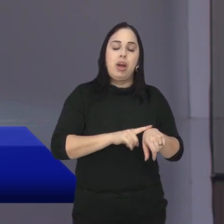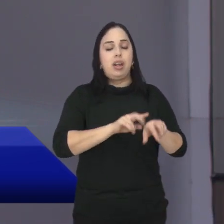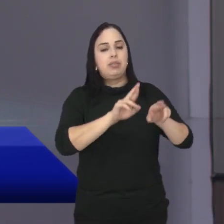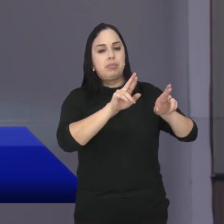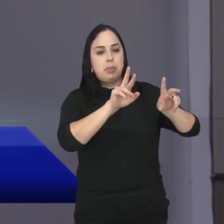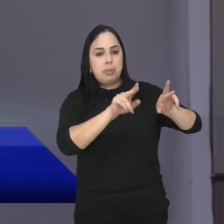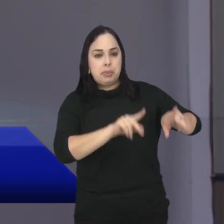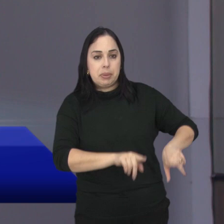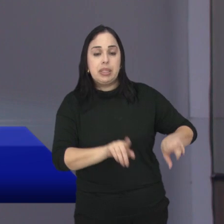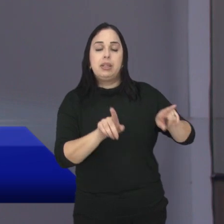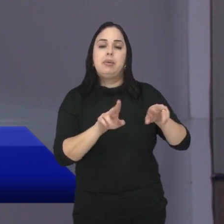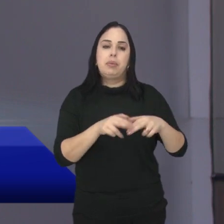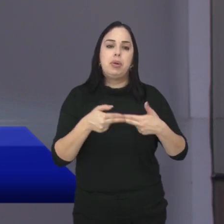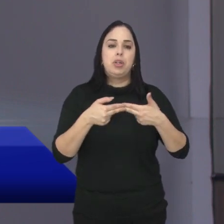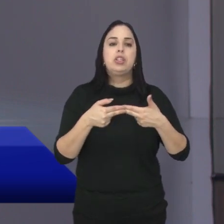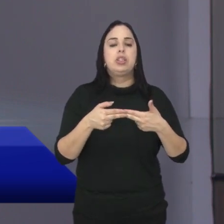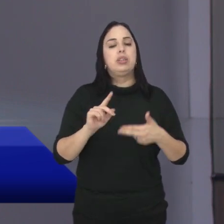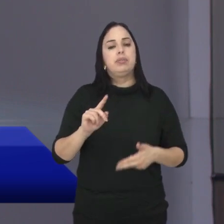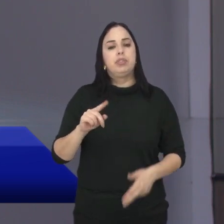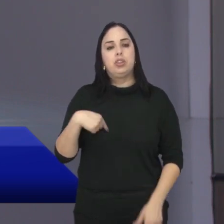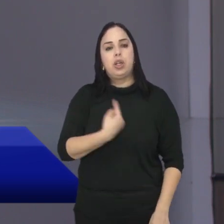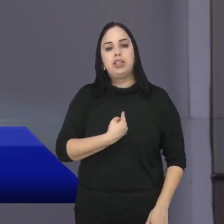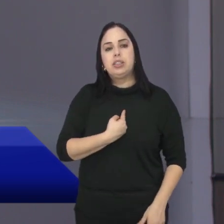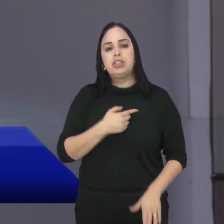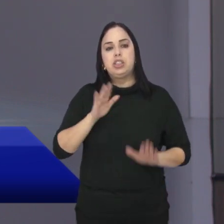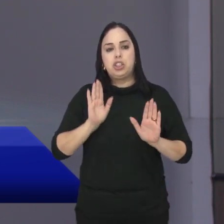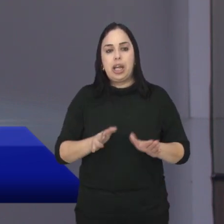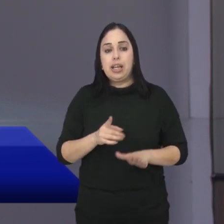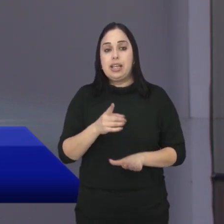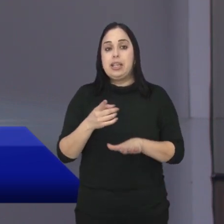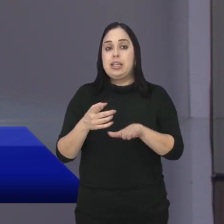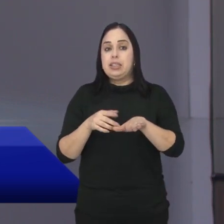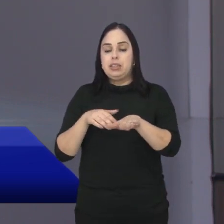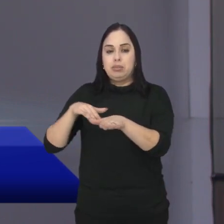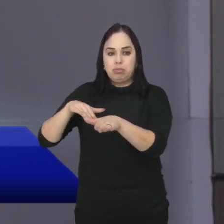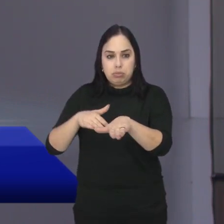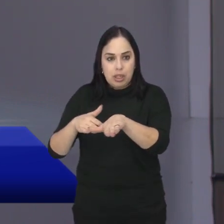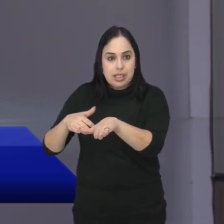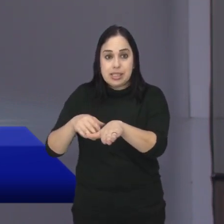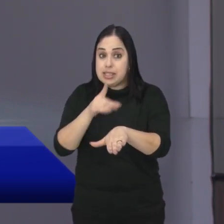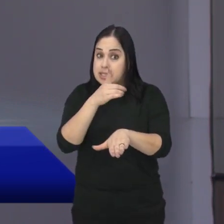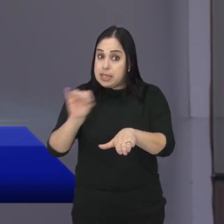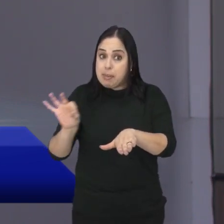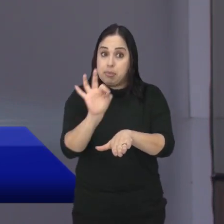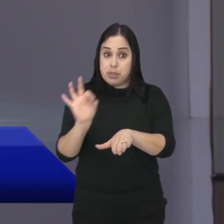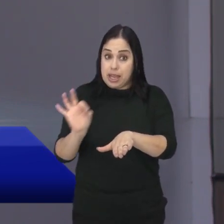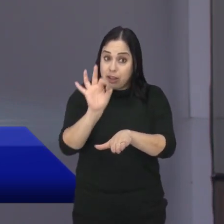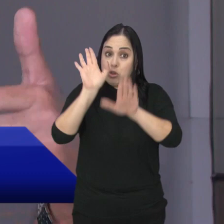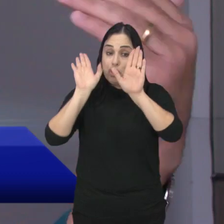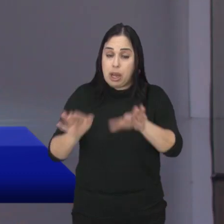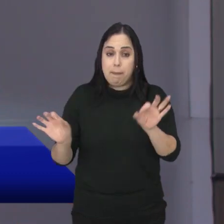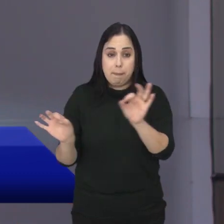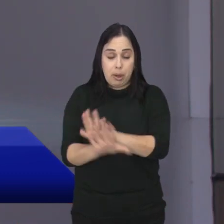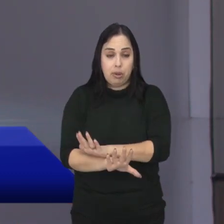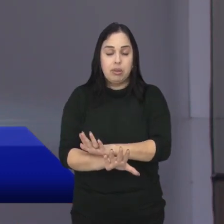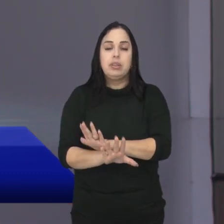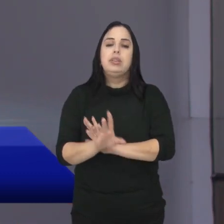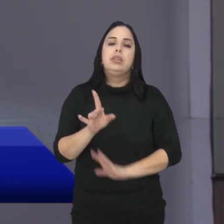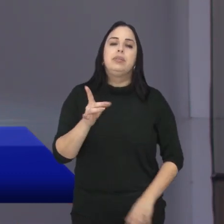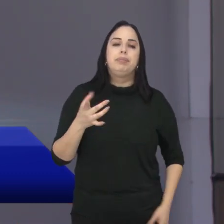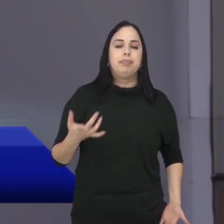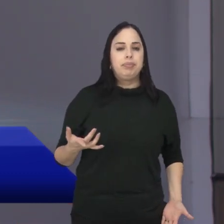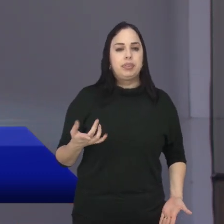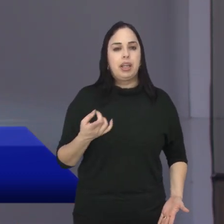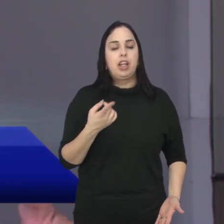pouco diferenciado. Então hoje o município já está trabalhando com a linha 100% operante. Ela tem a capacidade aí, estamos